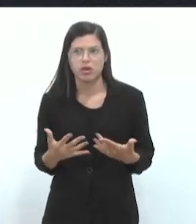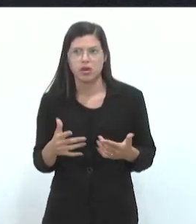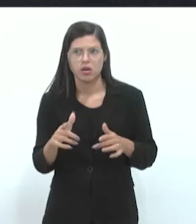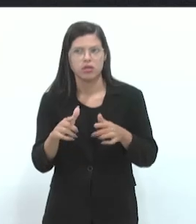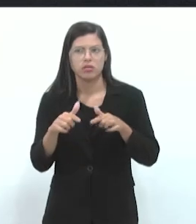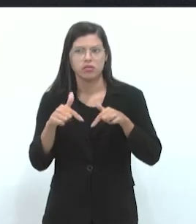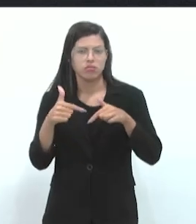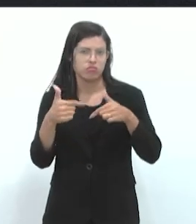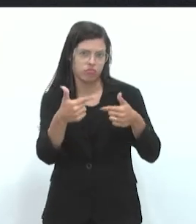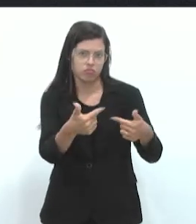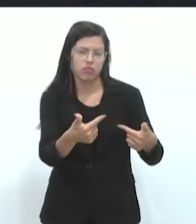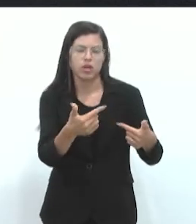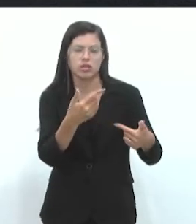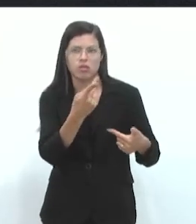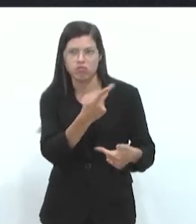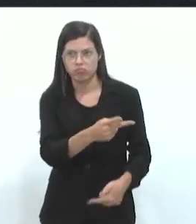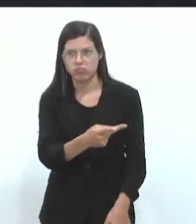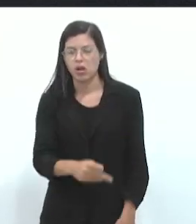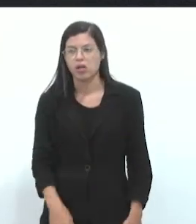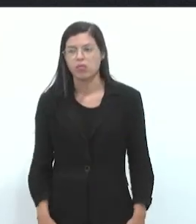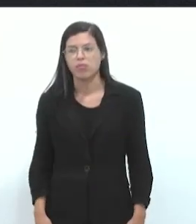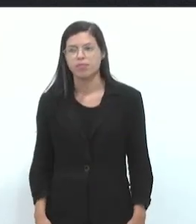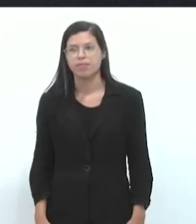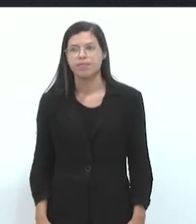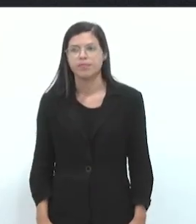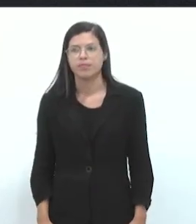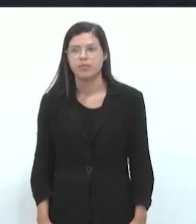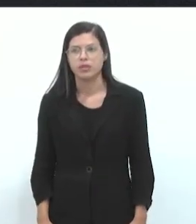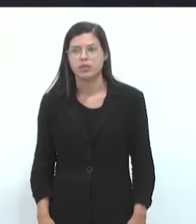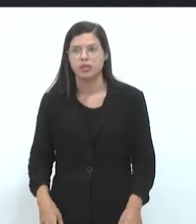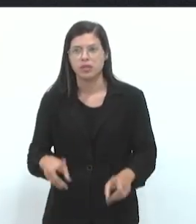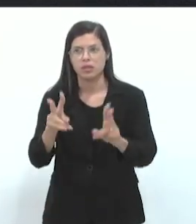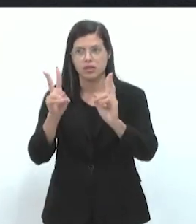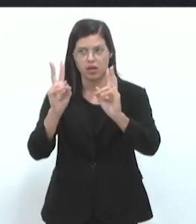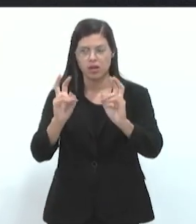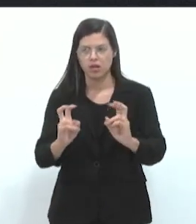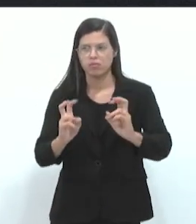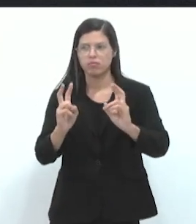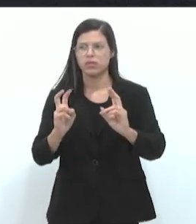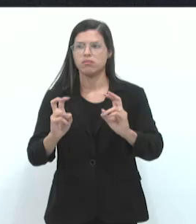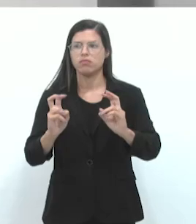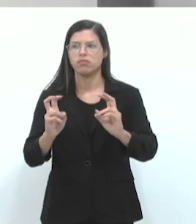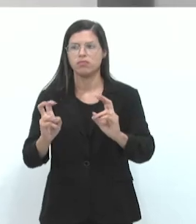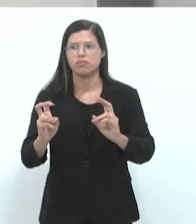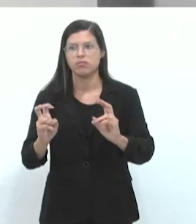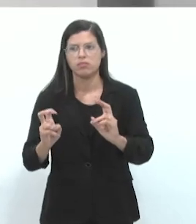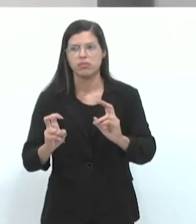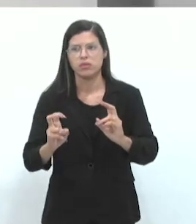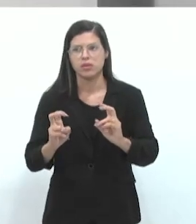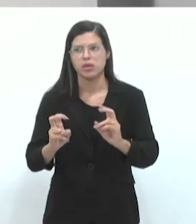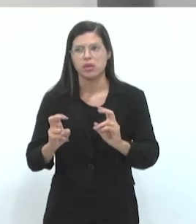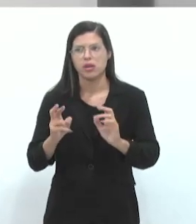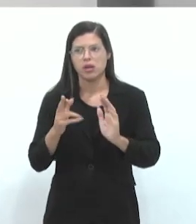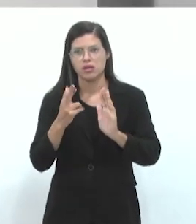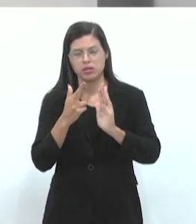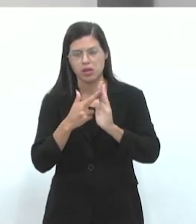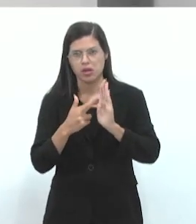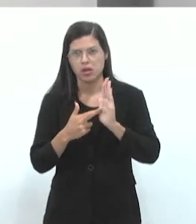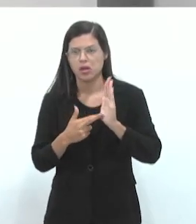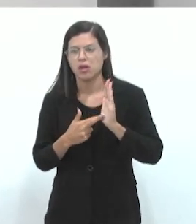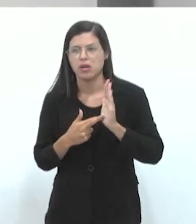sua pasta, qual Sobre seja um tema determinado. sobre um tema determinado, que é esse ato normativo